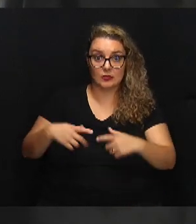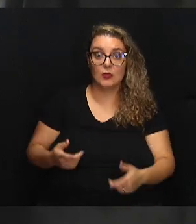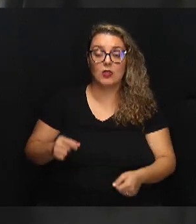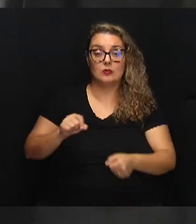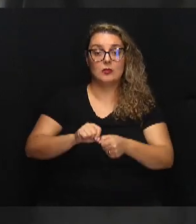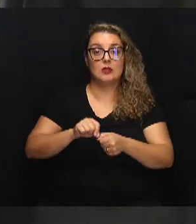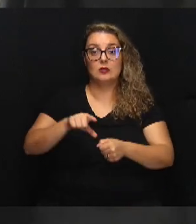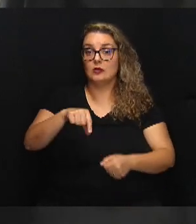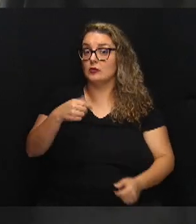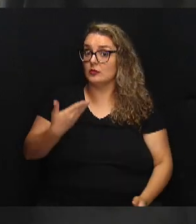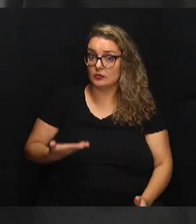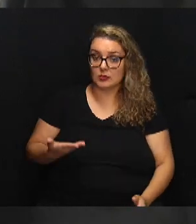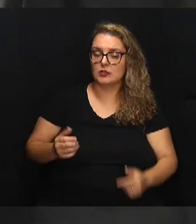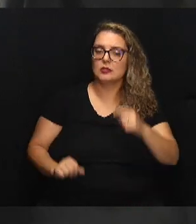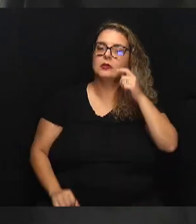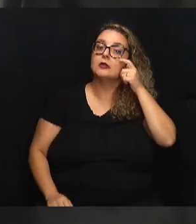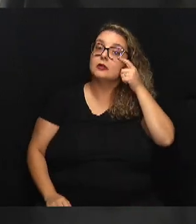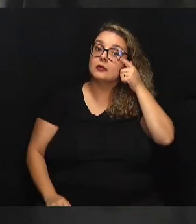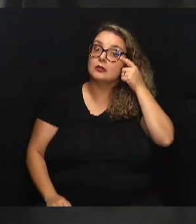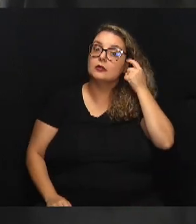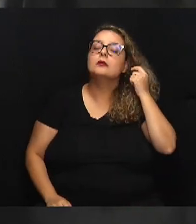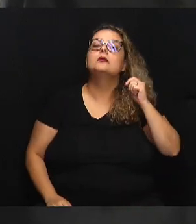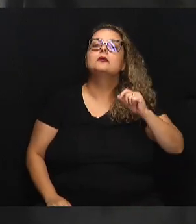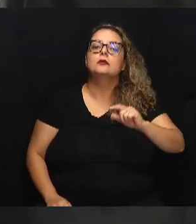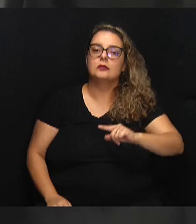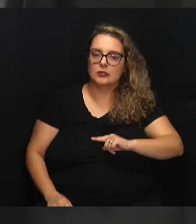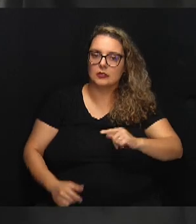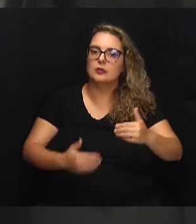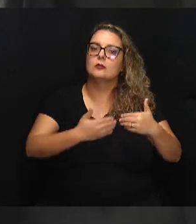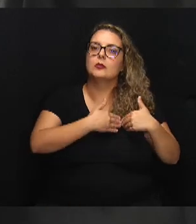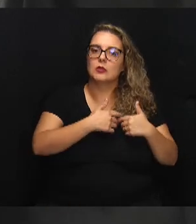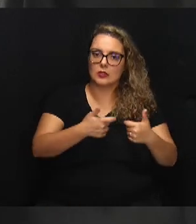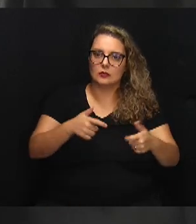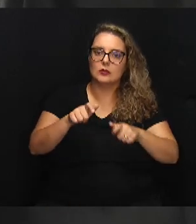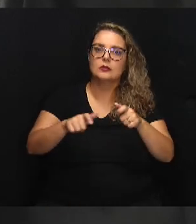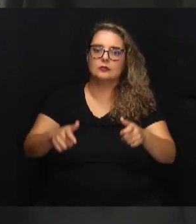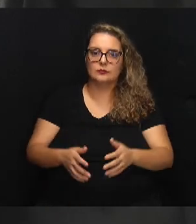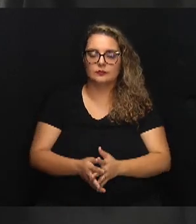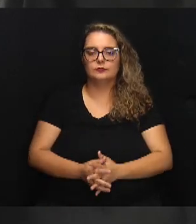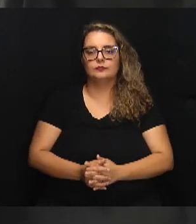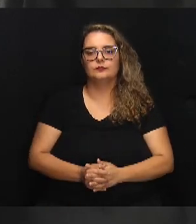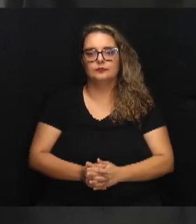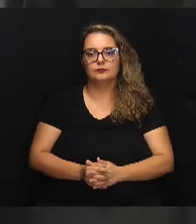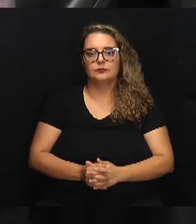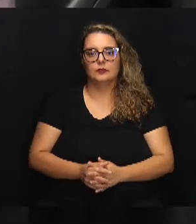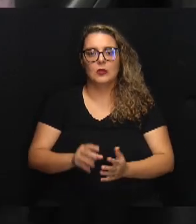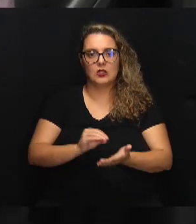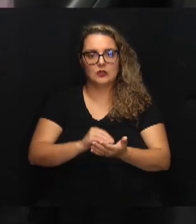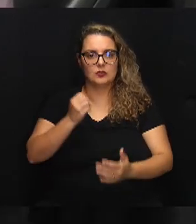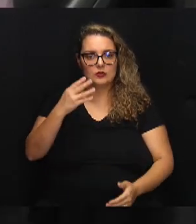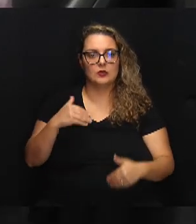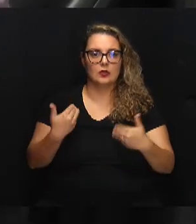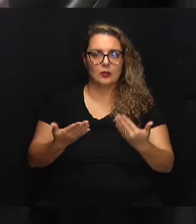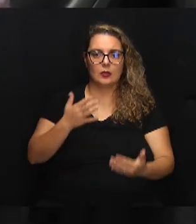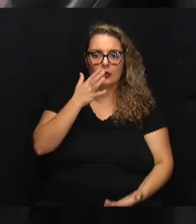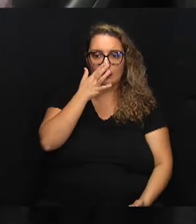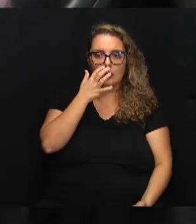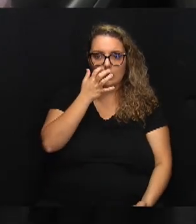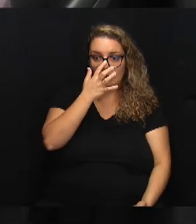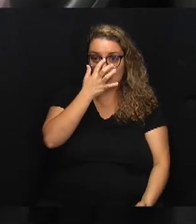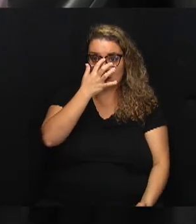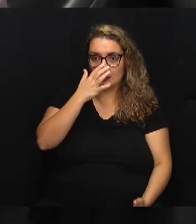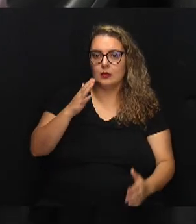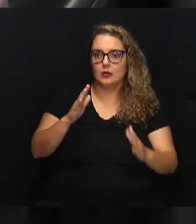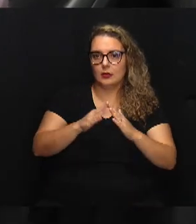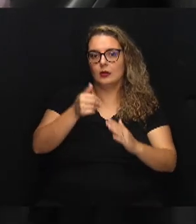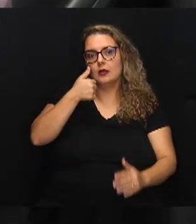opção por você. Então a gente tem uma responsabilidade muito grande com as pessoas. Né? Tá, sua última viagem foi qual? Acho que foi para casa da minha